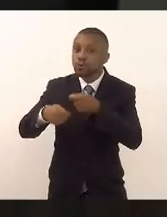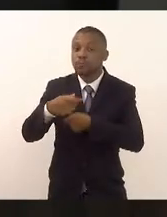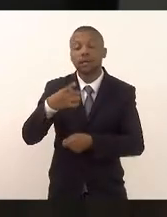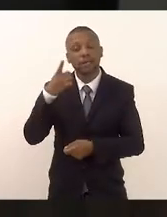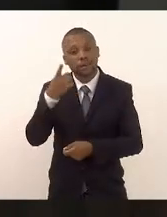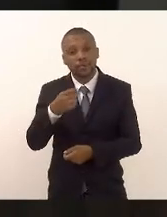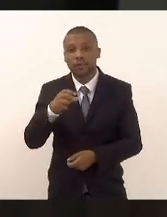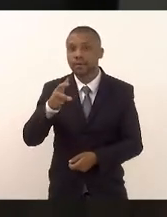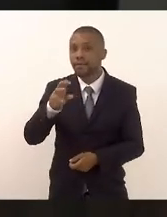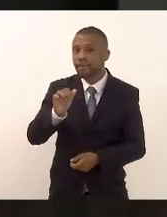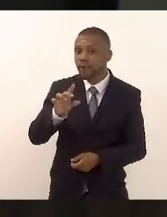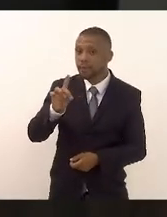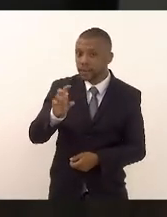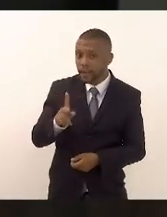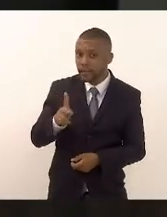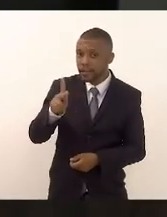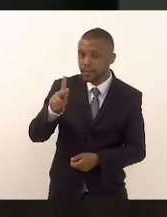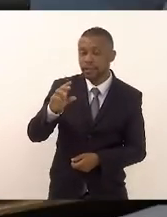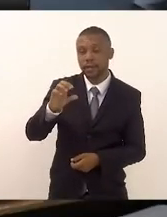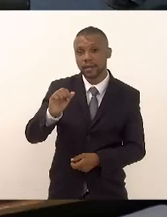agradecendo a atenção.